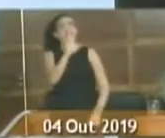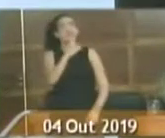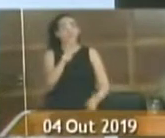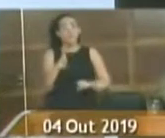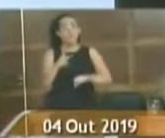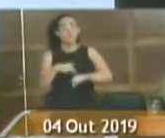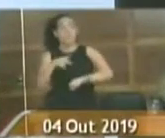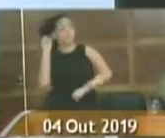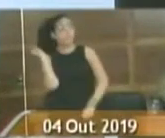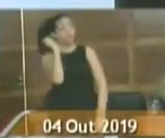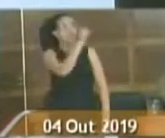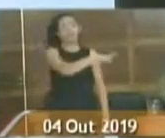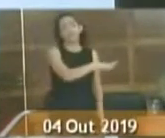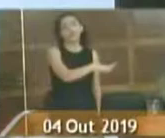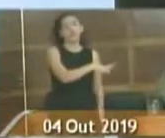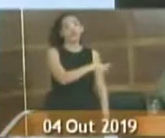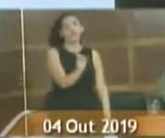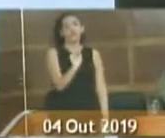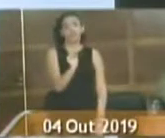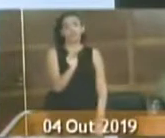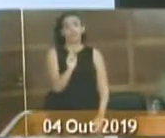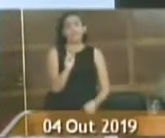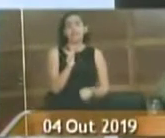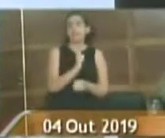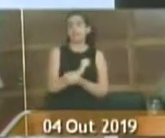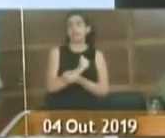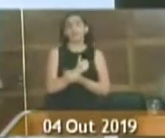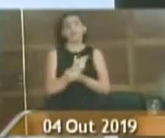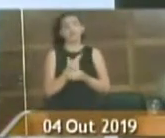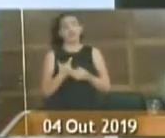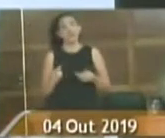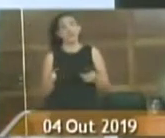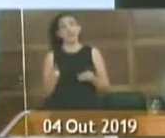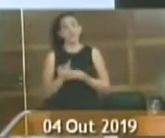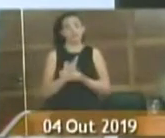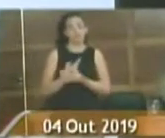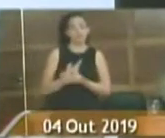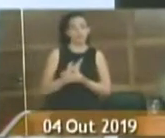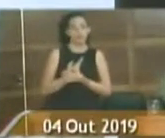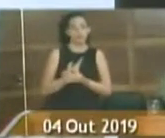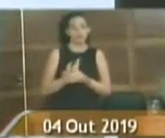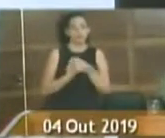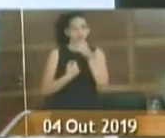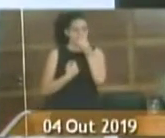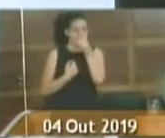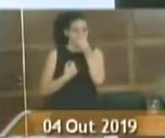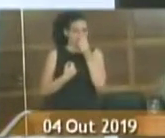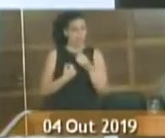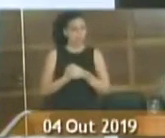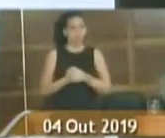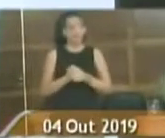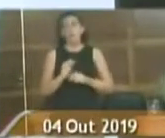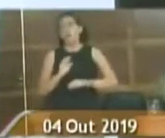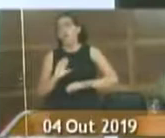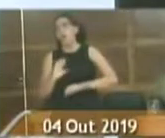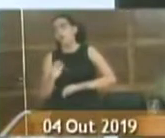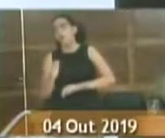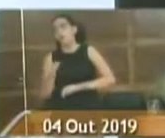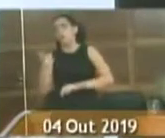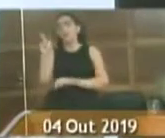e tacar no animal. Não é. A gente tem outras situações que são mais fáceis de